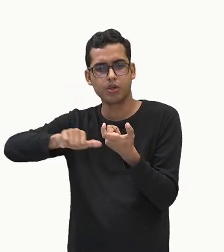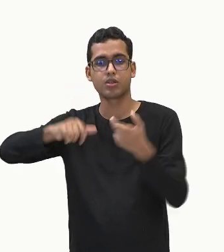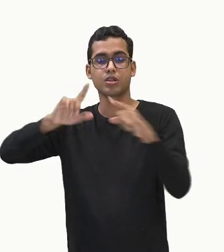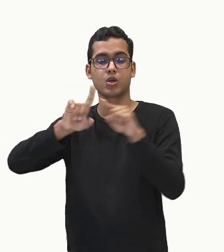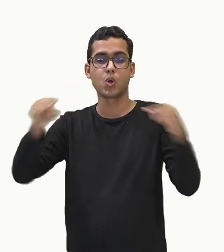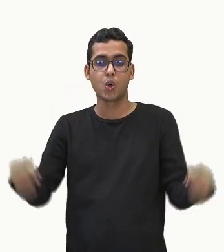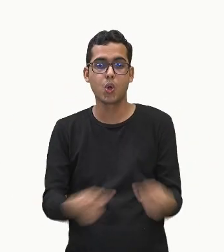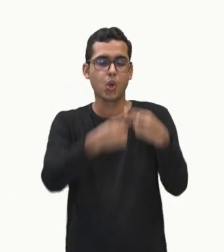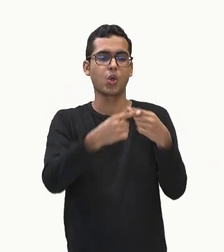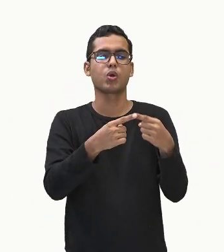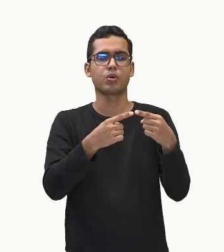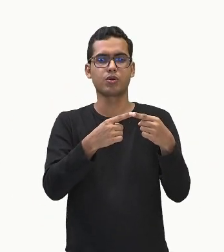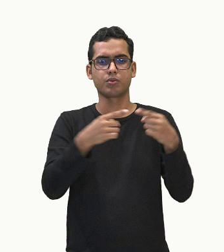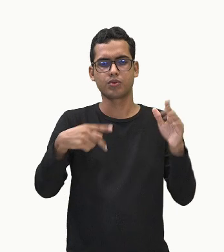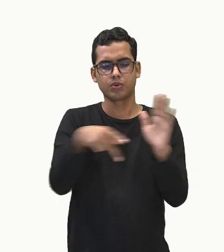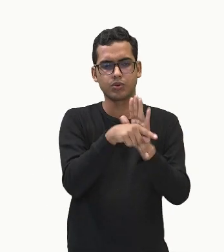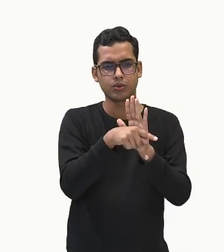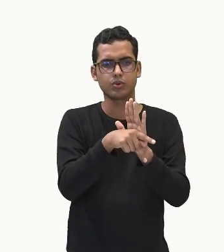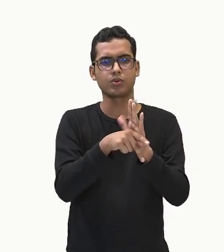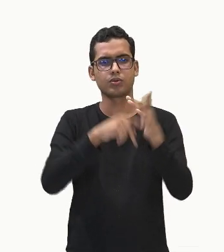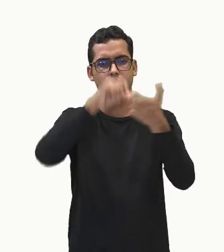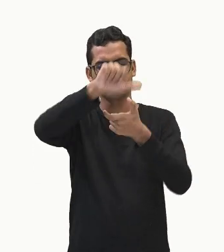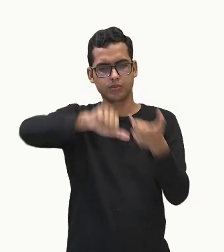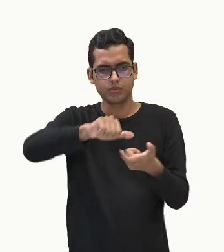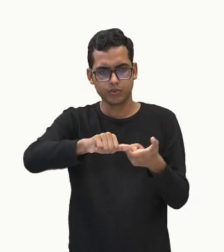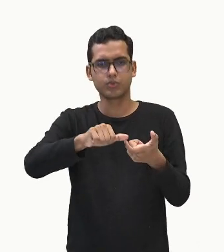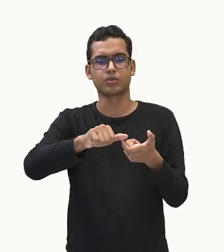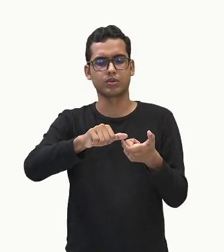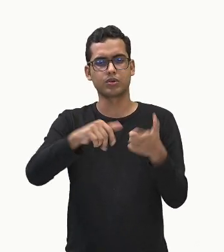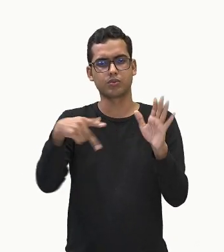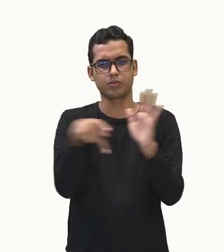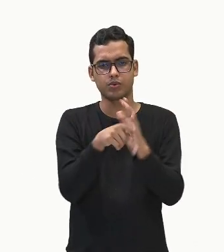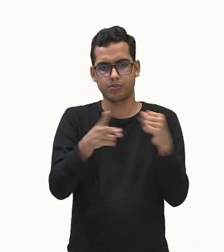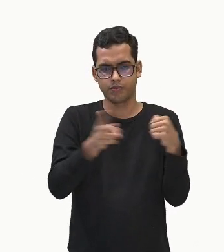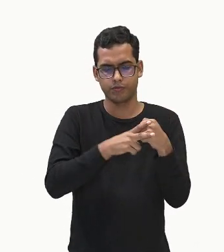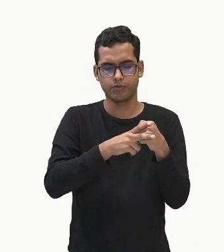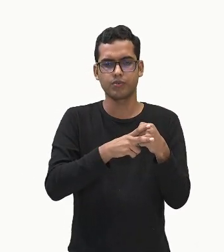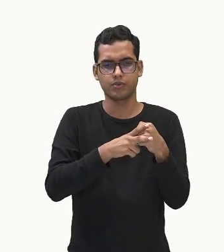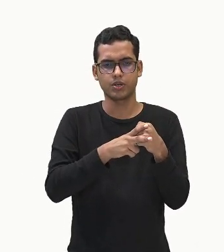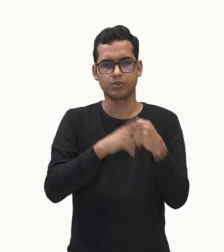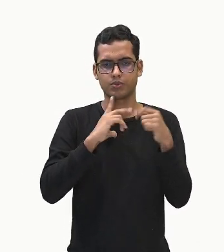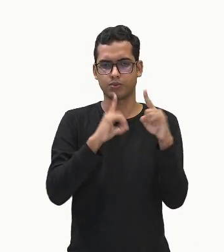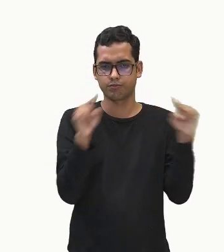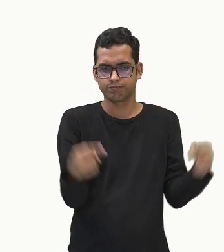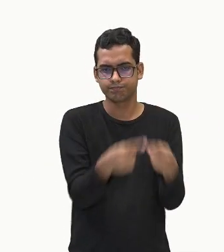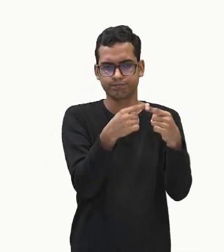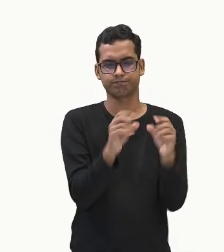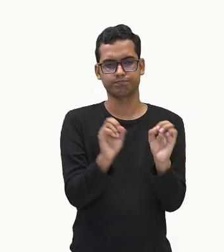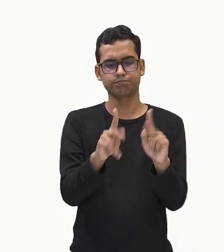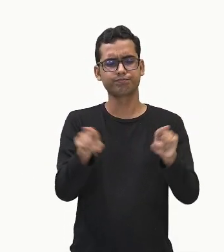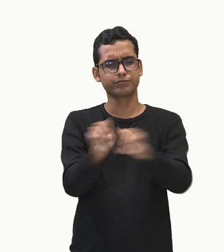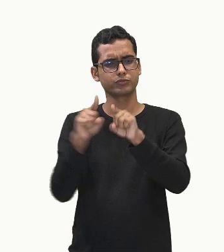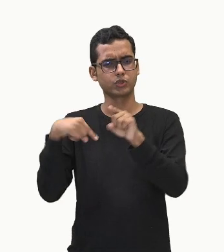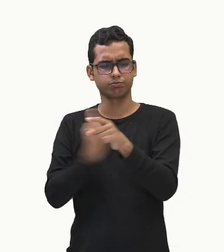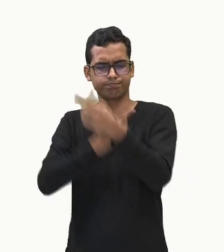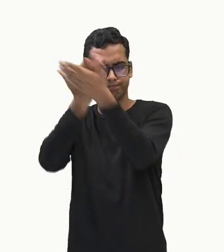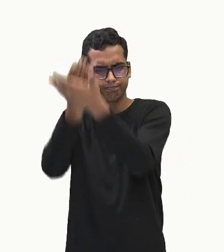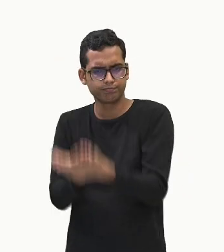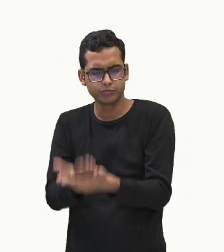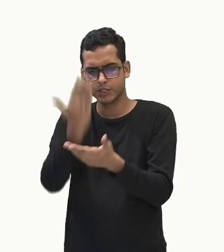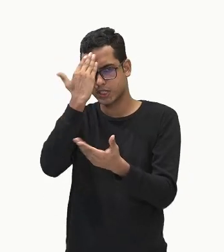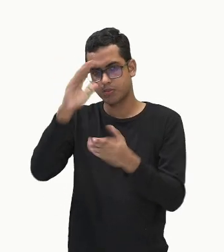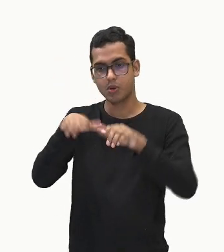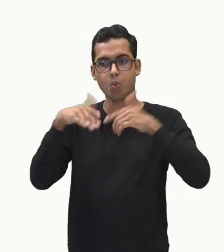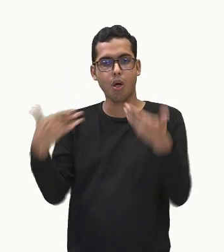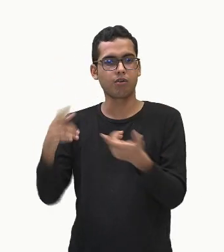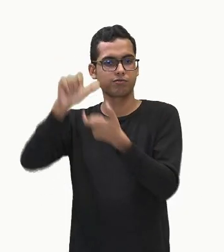da conjugação a qual aquele verbo pertence. A gente vai já ver quais são essas conjugações,